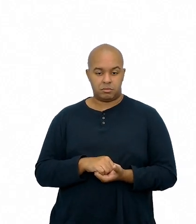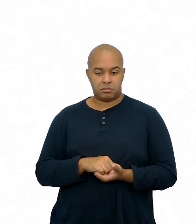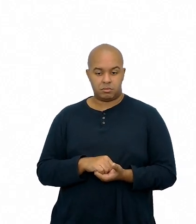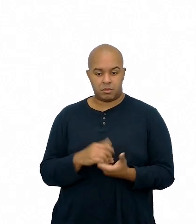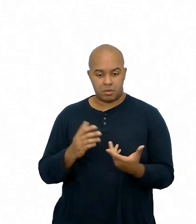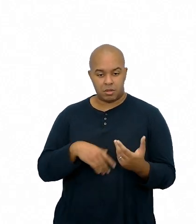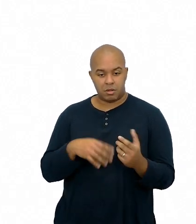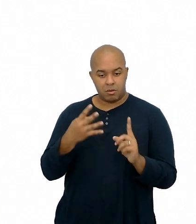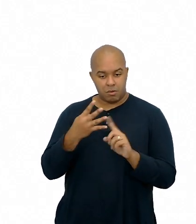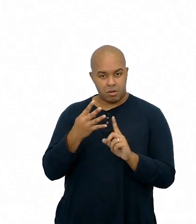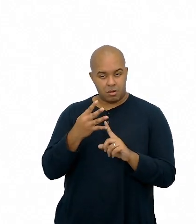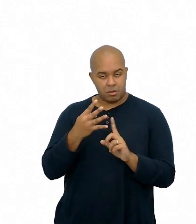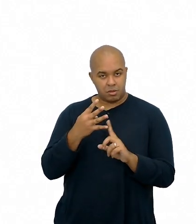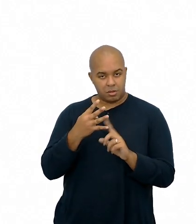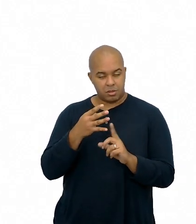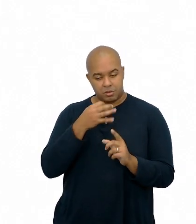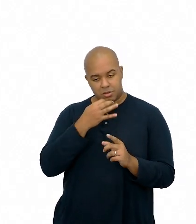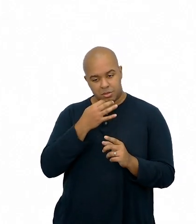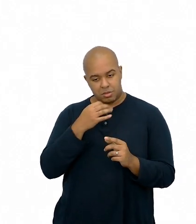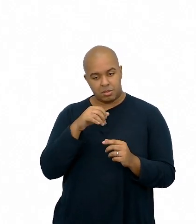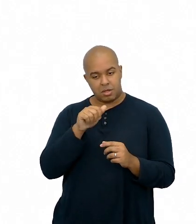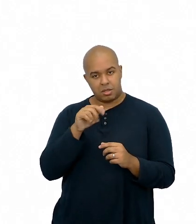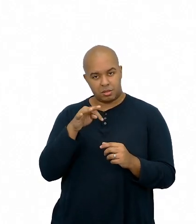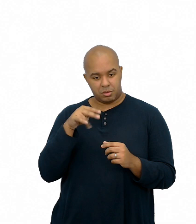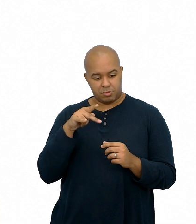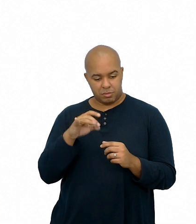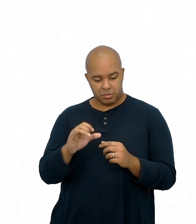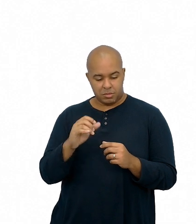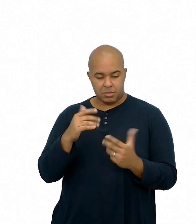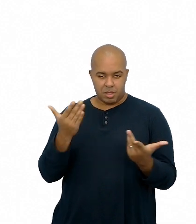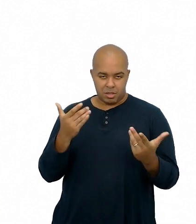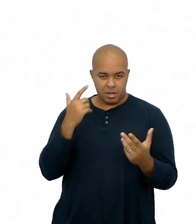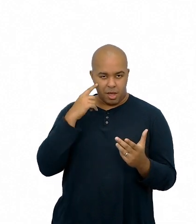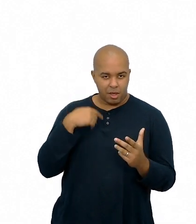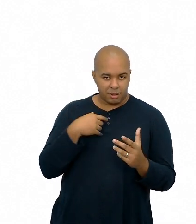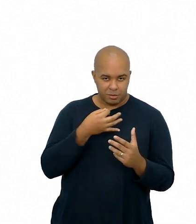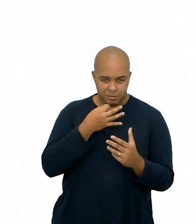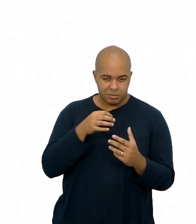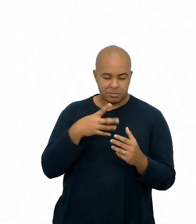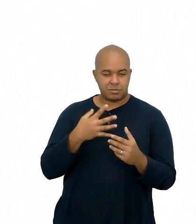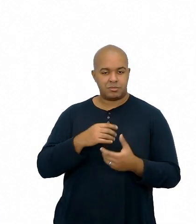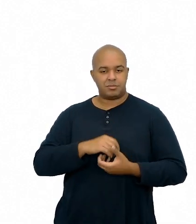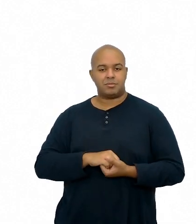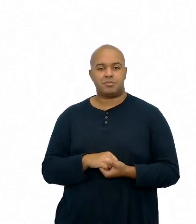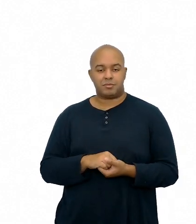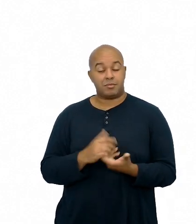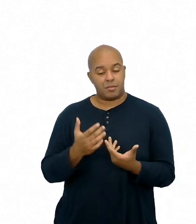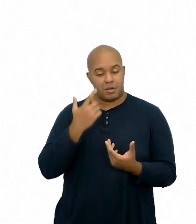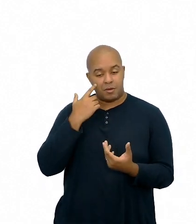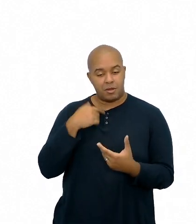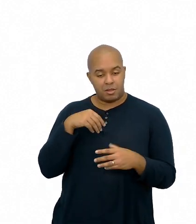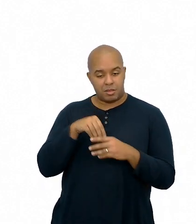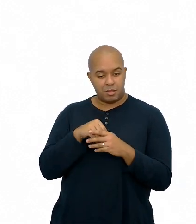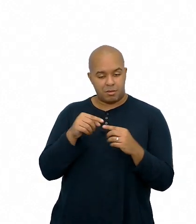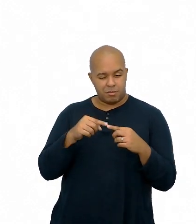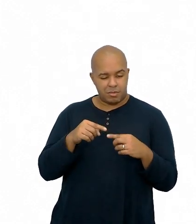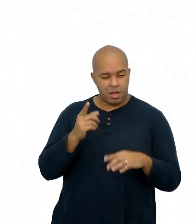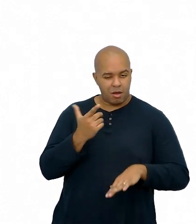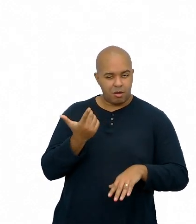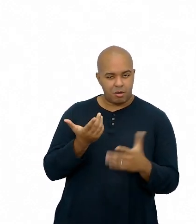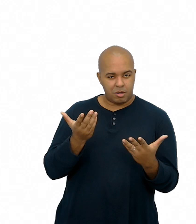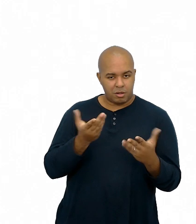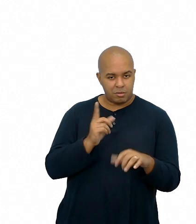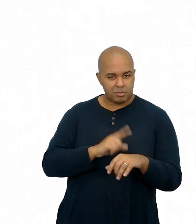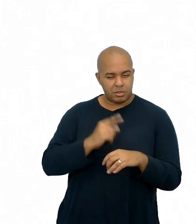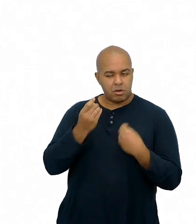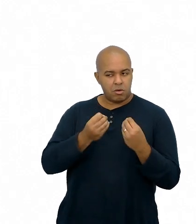Agora chegamos para as sugestões, que é o quarto momento, as sugestões aí para a TPC, né? É o momento da gente pensar como a